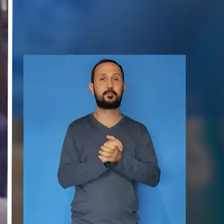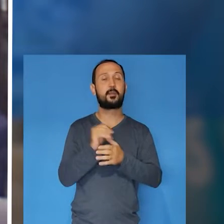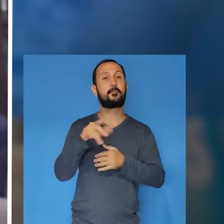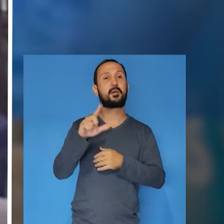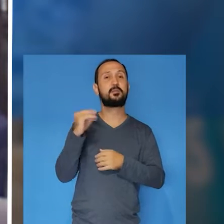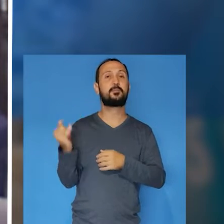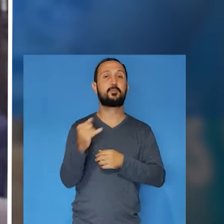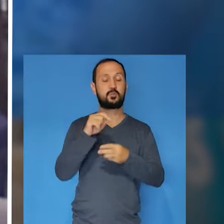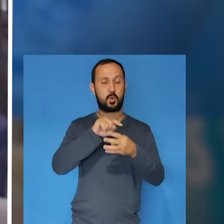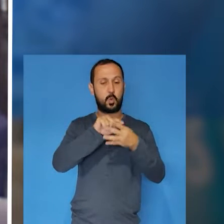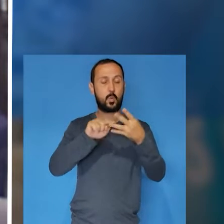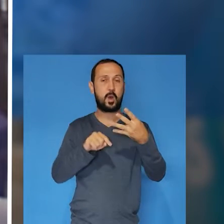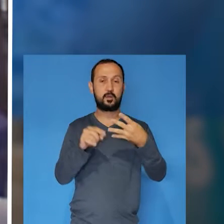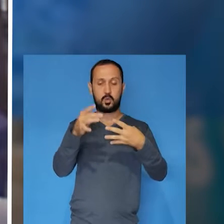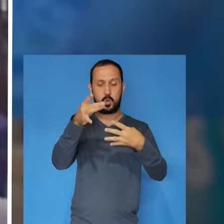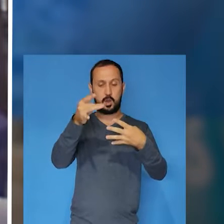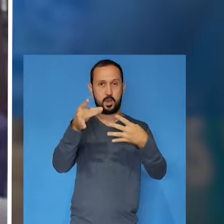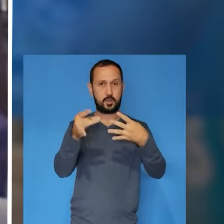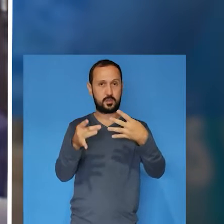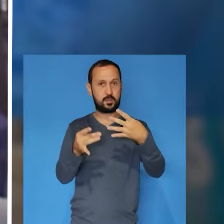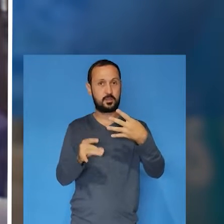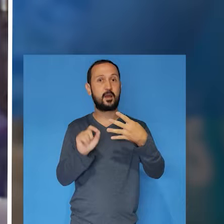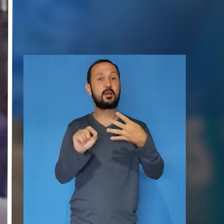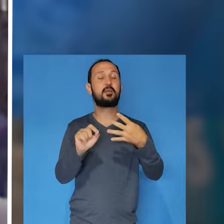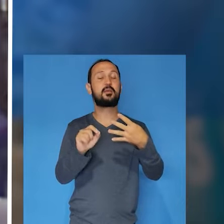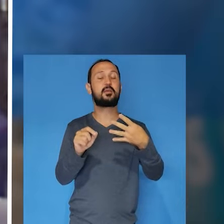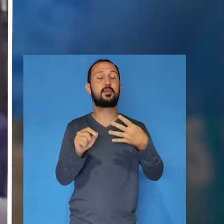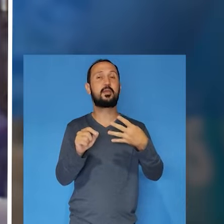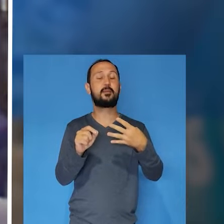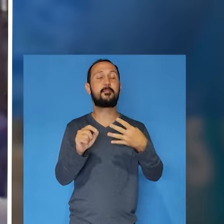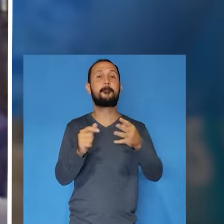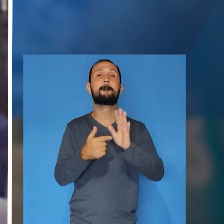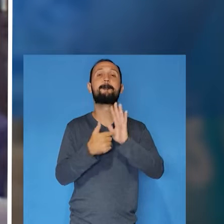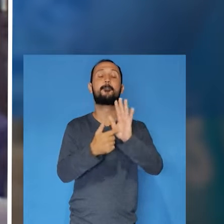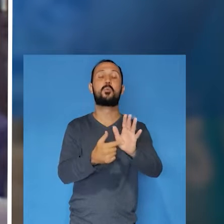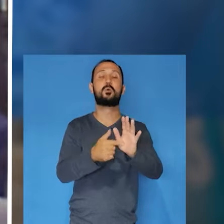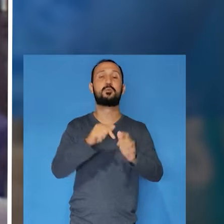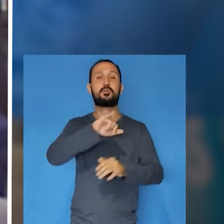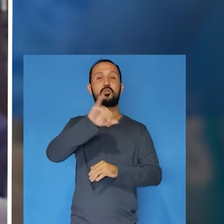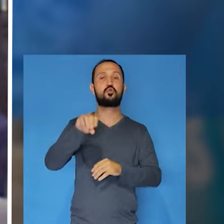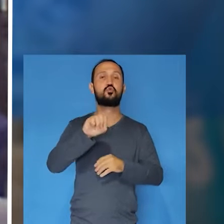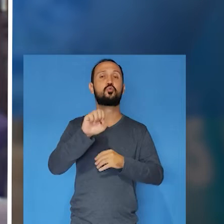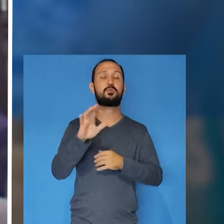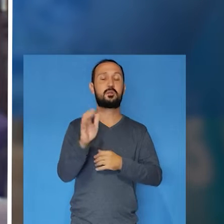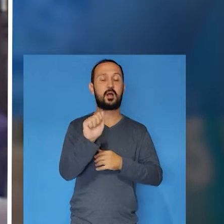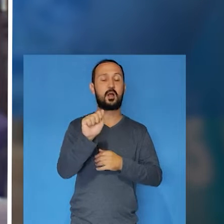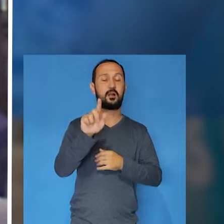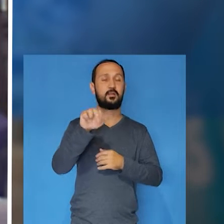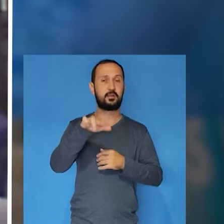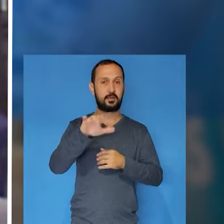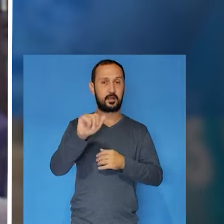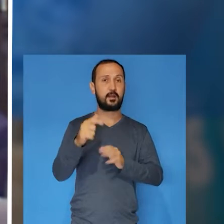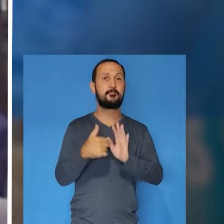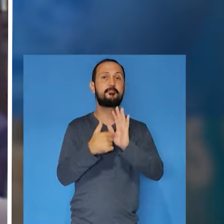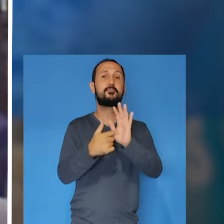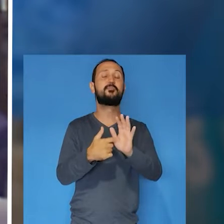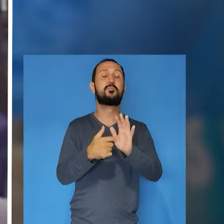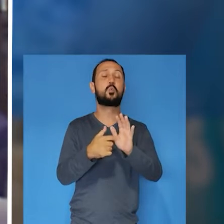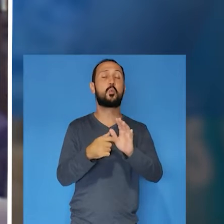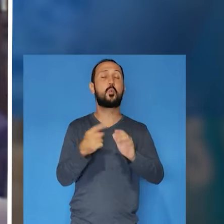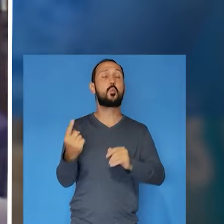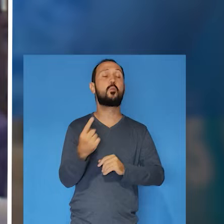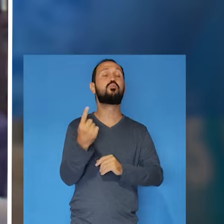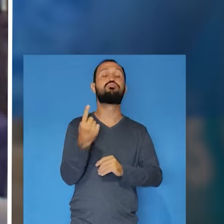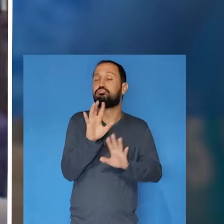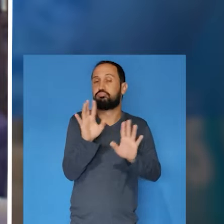literárias. Mas eu destaco aqui 4 elementos que fazem de José de Alencar, sem dúvida, o nome mais representativo, ou